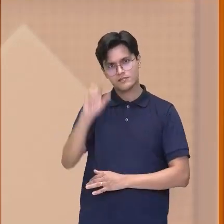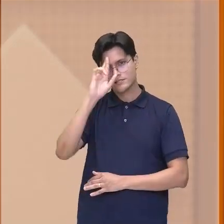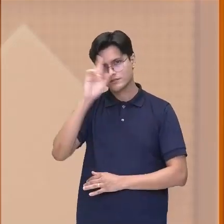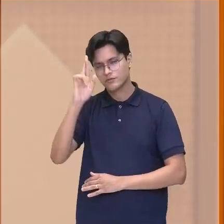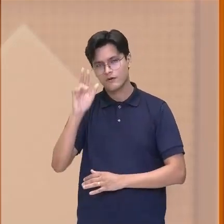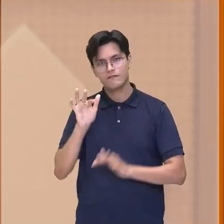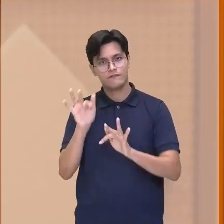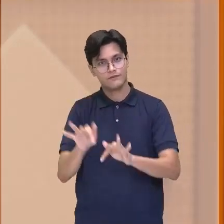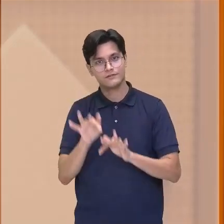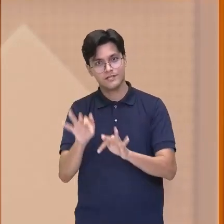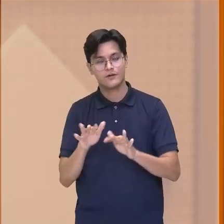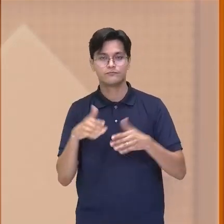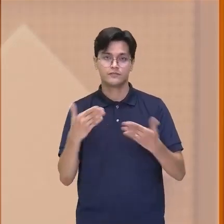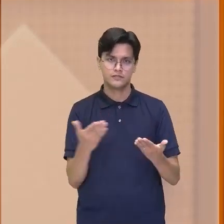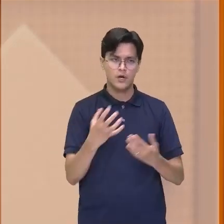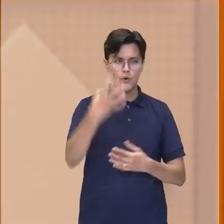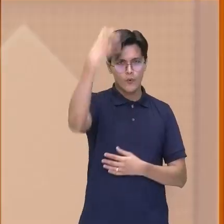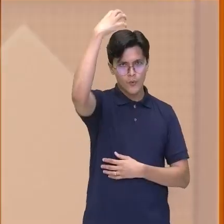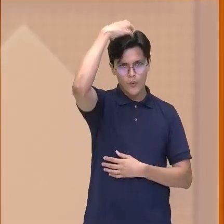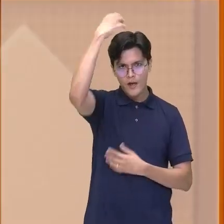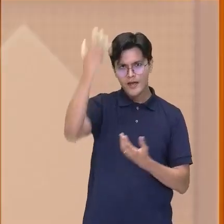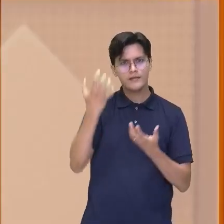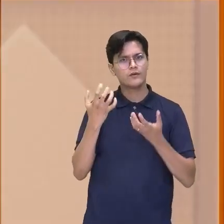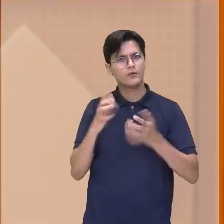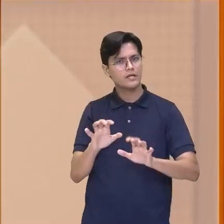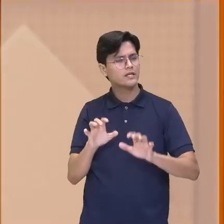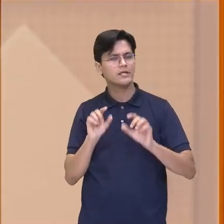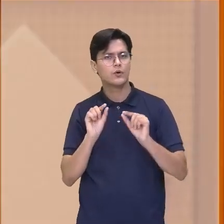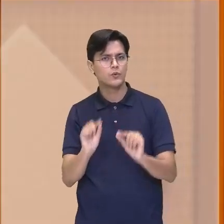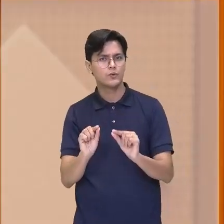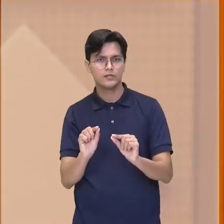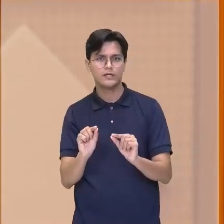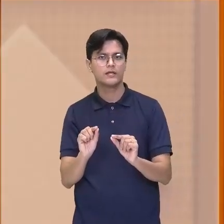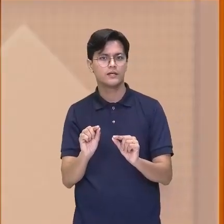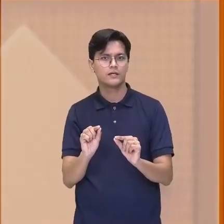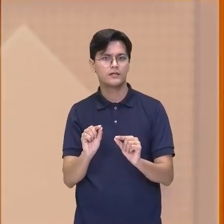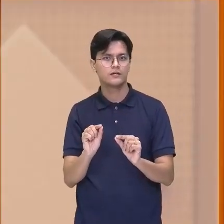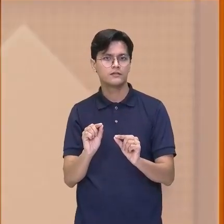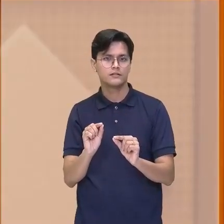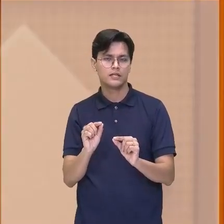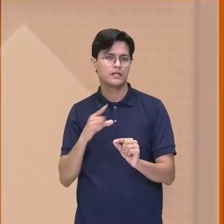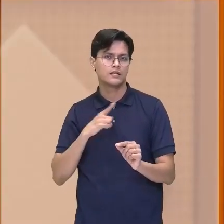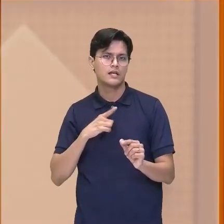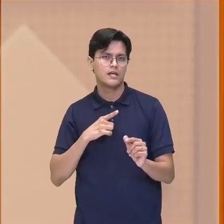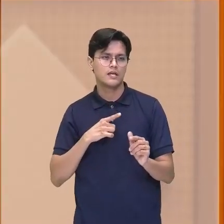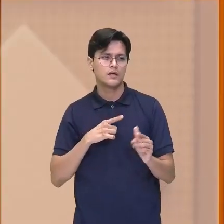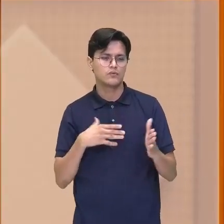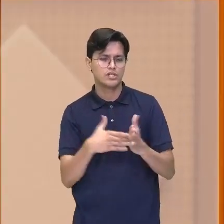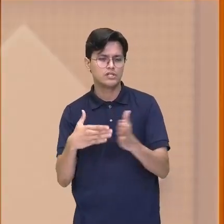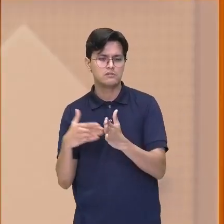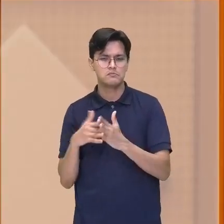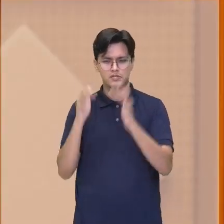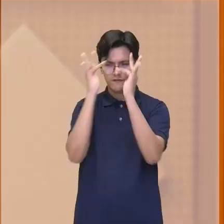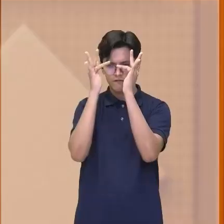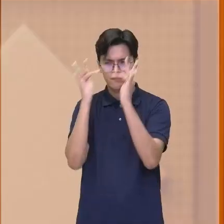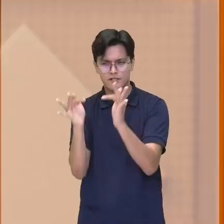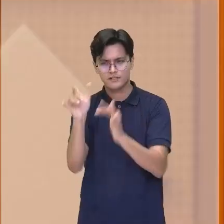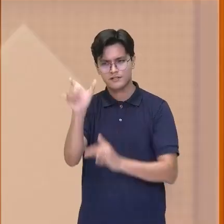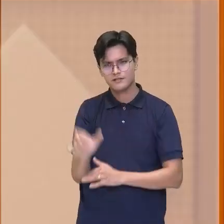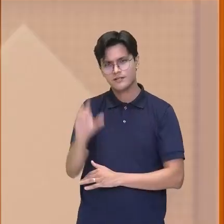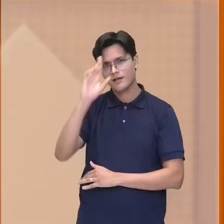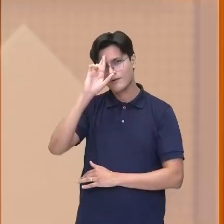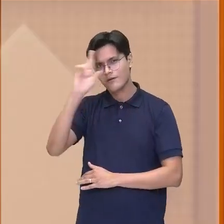o rei, ele não queria se manter, vamos dizer assim, limitado a essa lealdade. Até porque